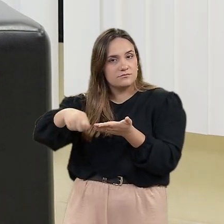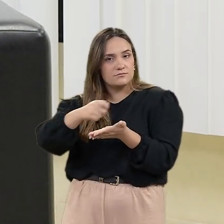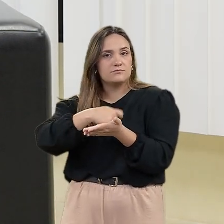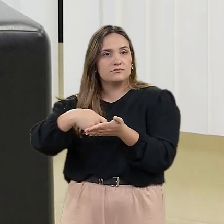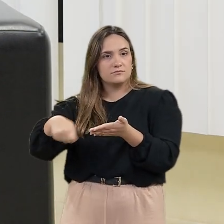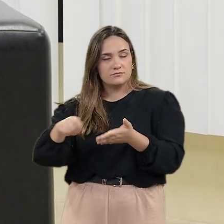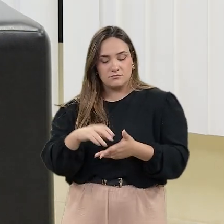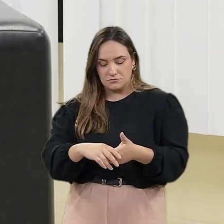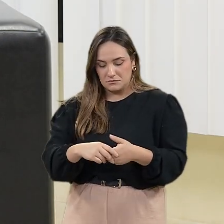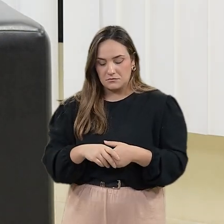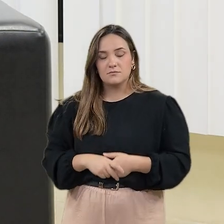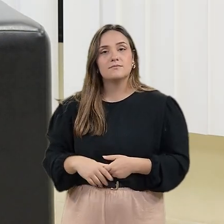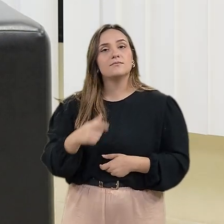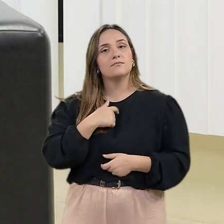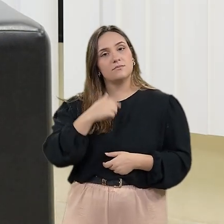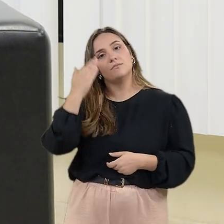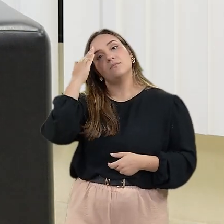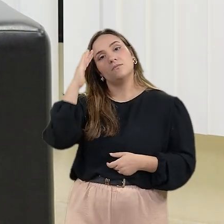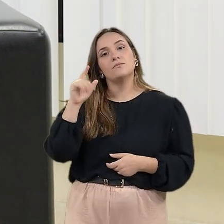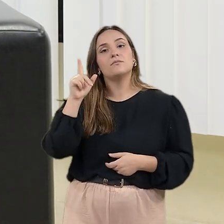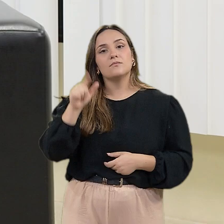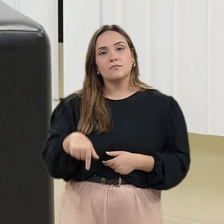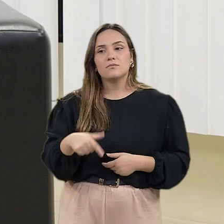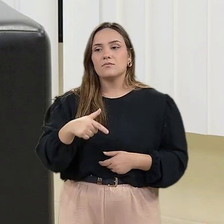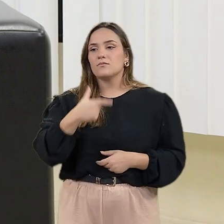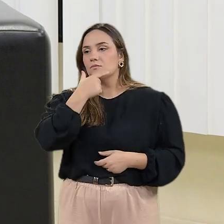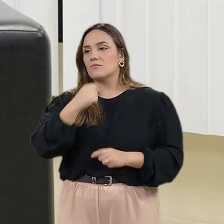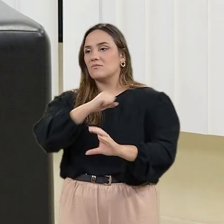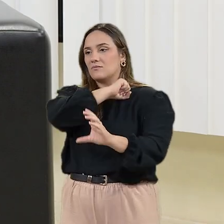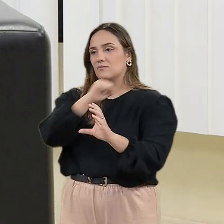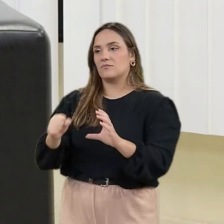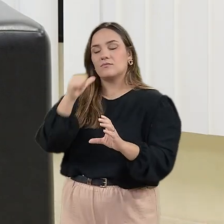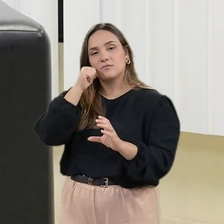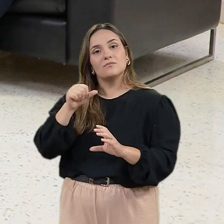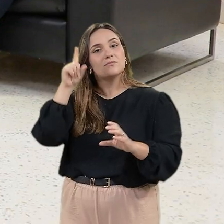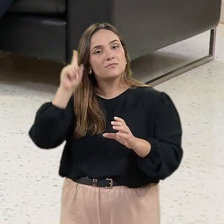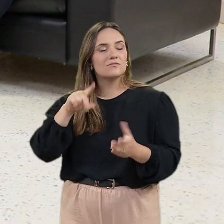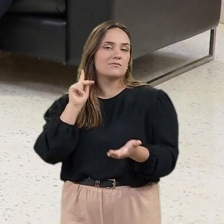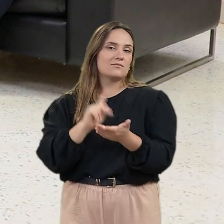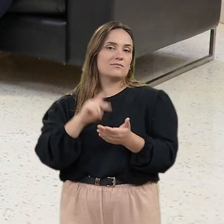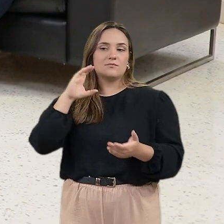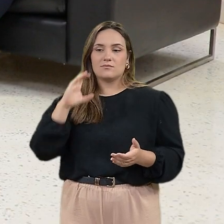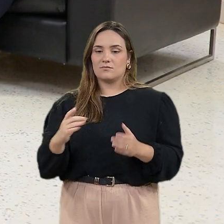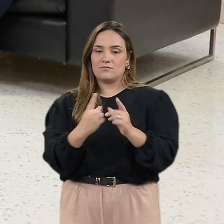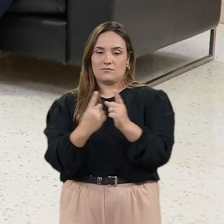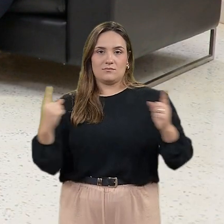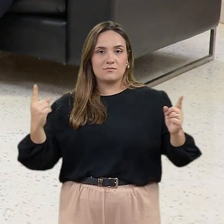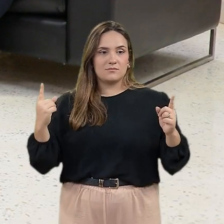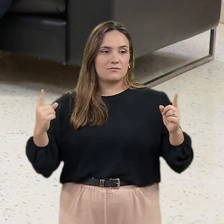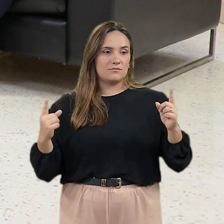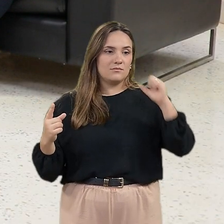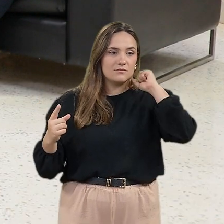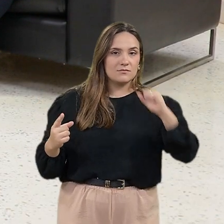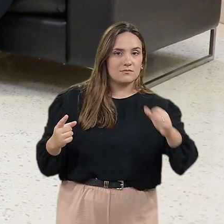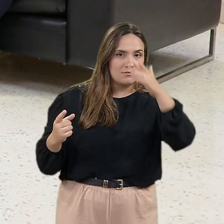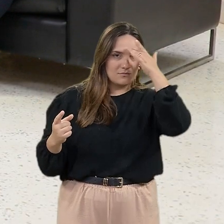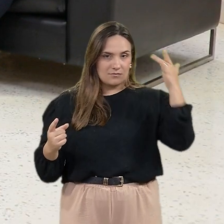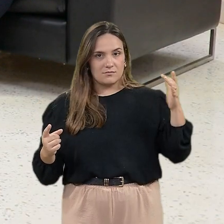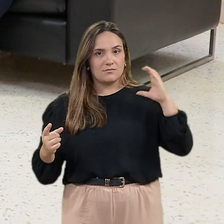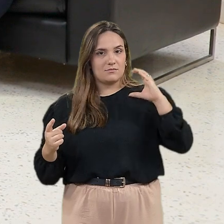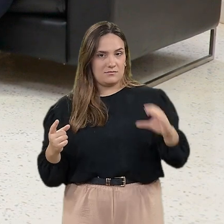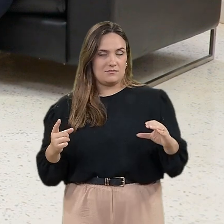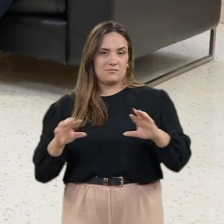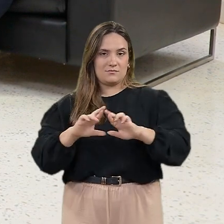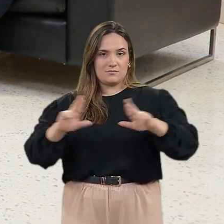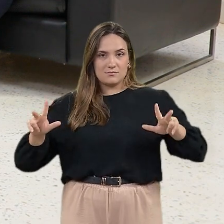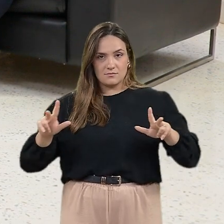sobre isso, então que eu concluo sobre a questão do feminicídio como crime autônomo. E aí, em 2019, eu